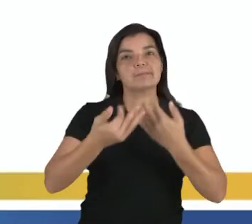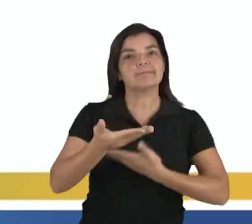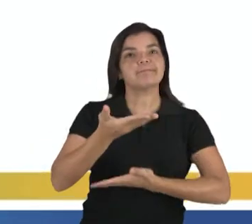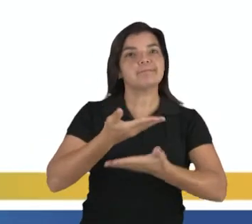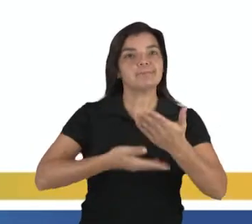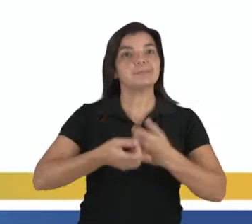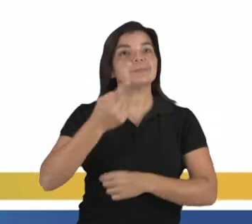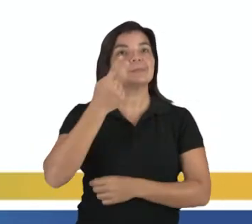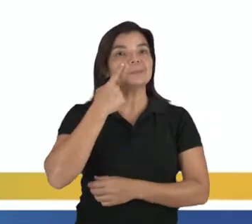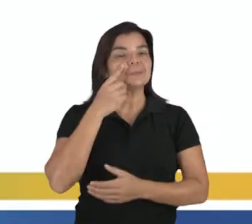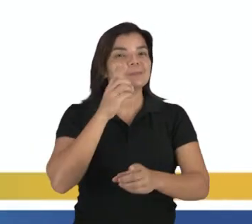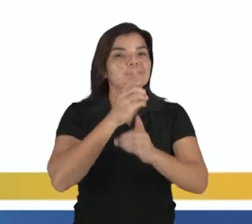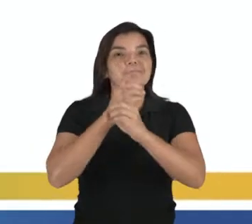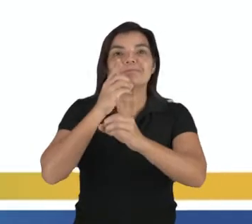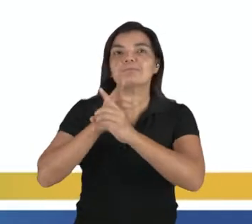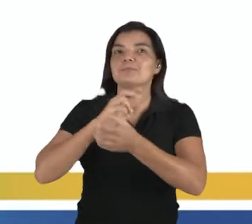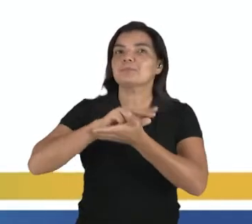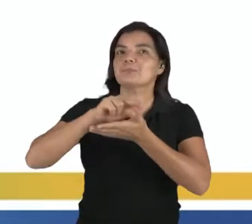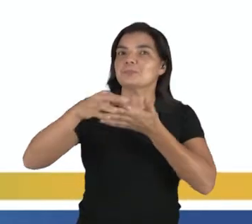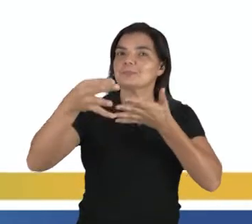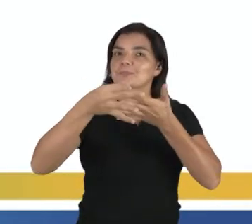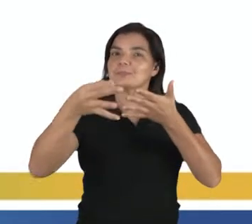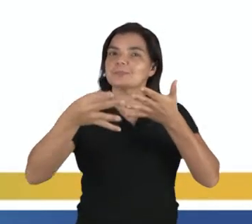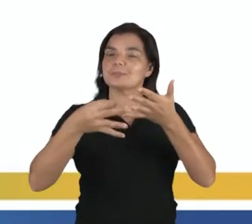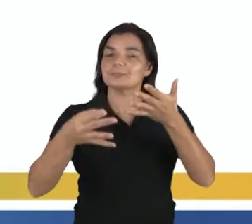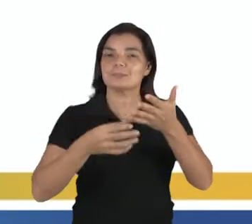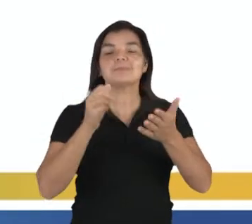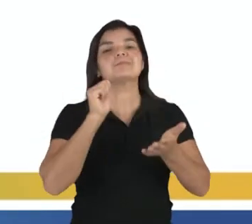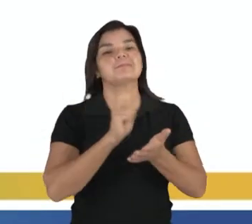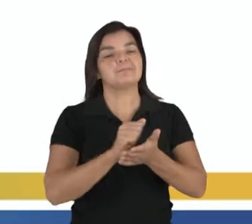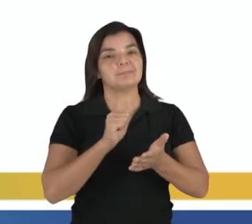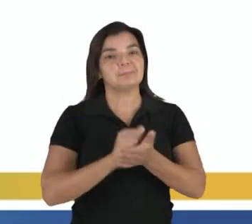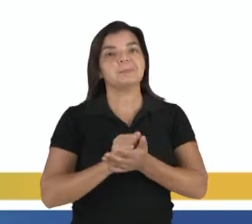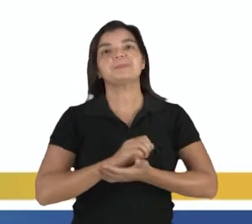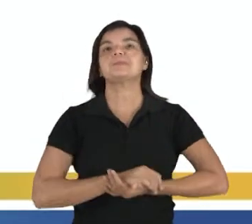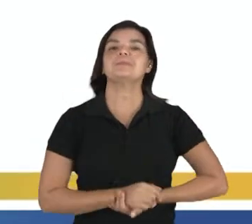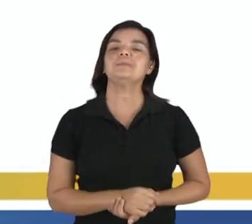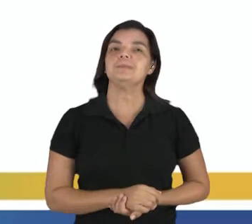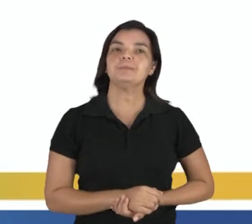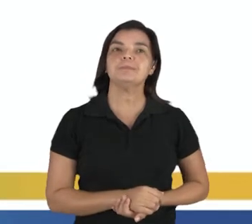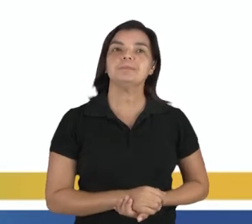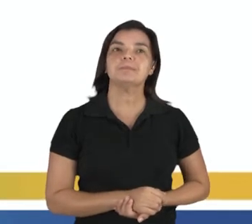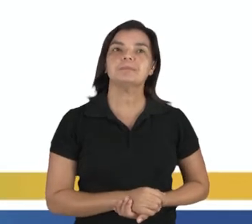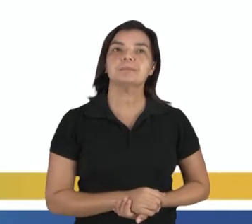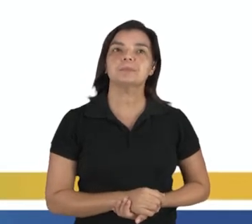comentários partilhados, que vamos descobrindo muitos outros elementos da obra.